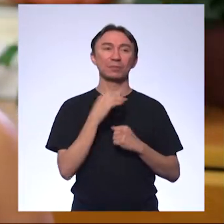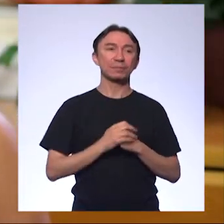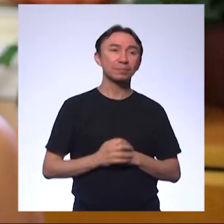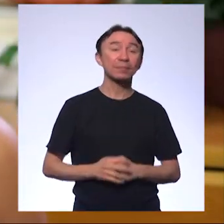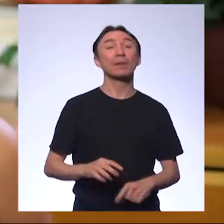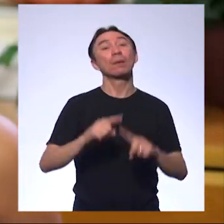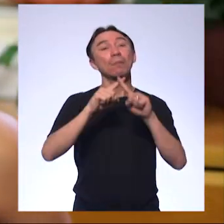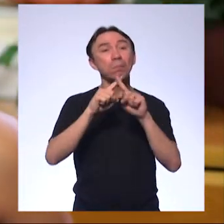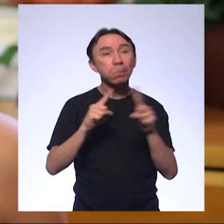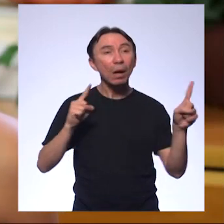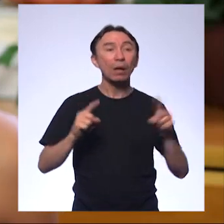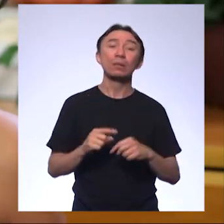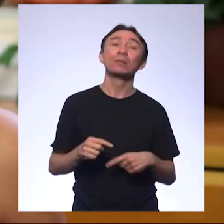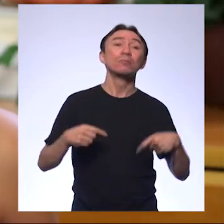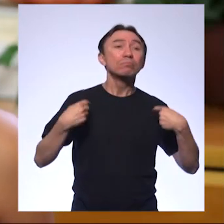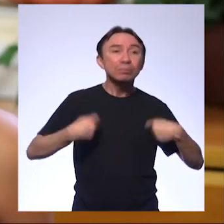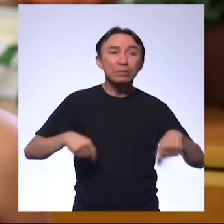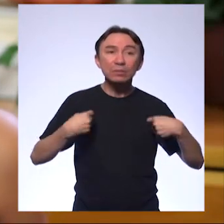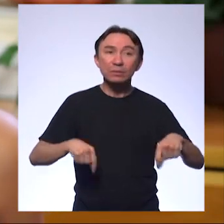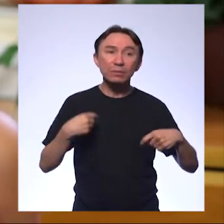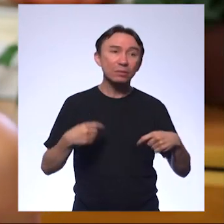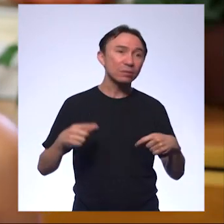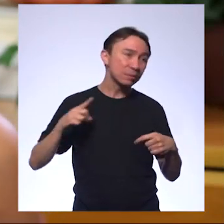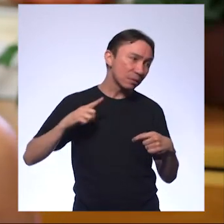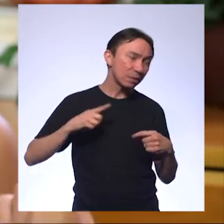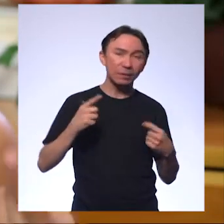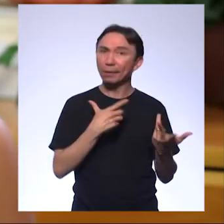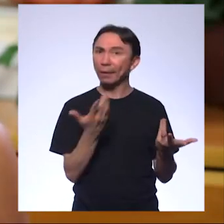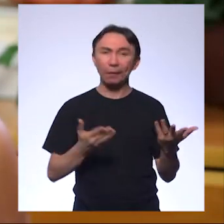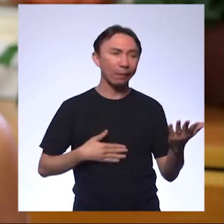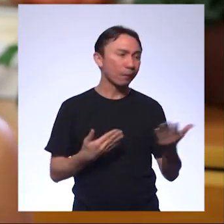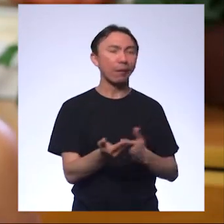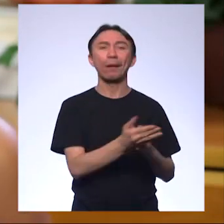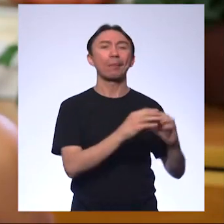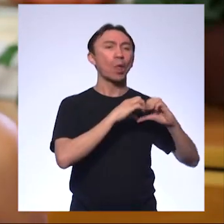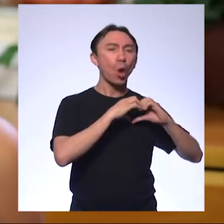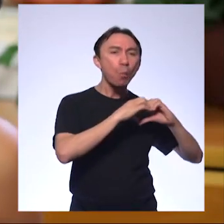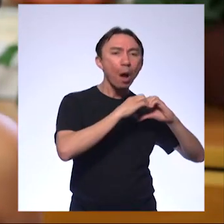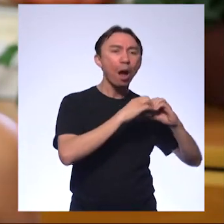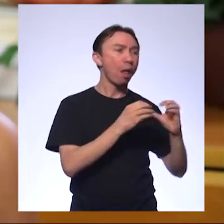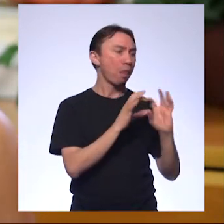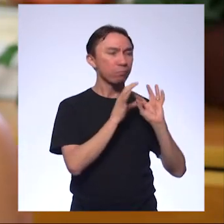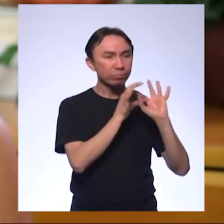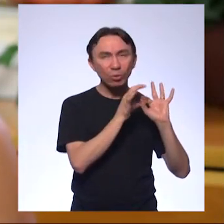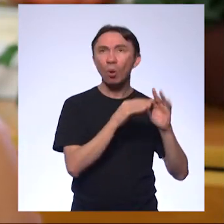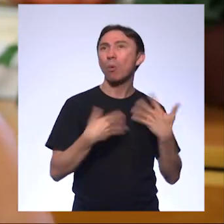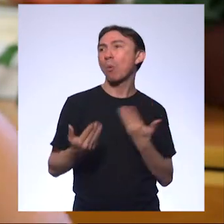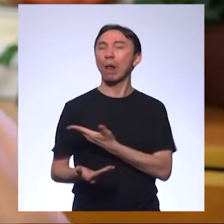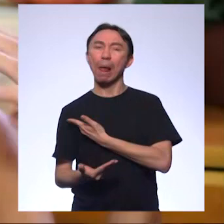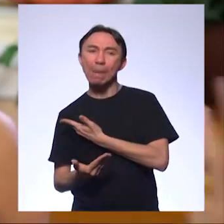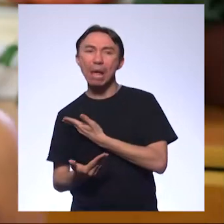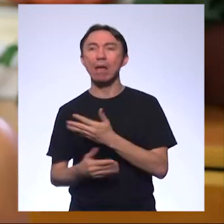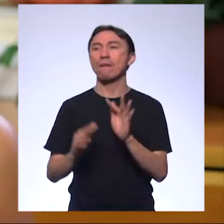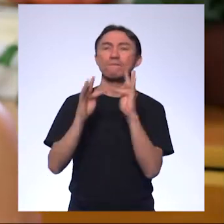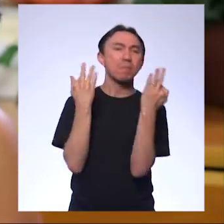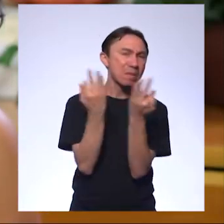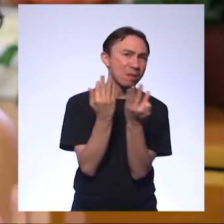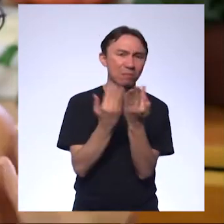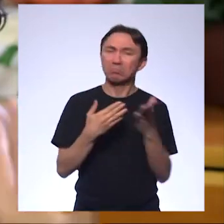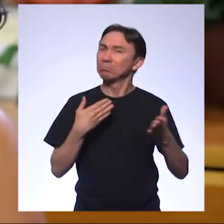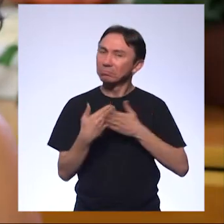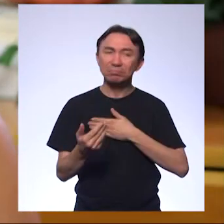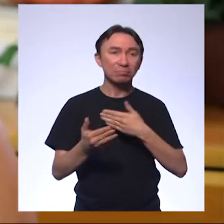é que isso deve existir em qualquer tipo de relacionamento, seja ele romântico, seja ele de amizade, familiar, enfim.